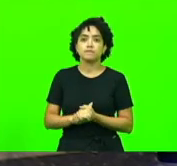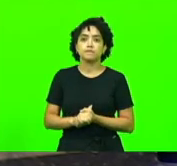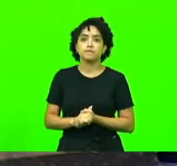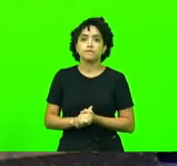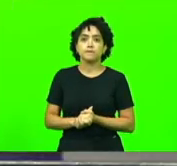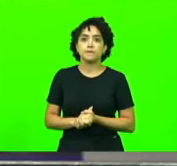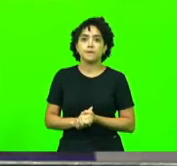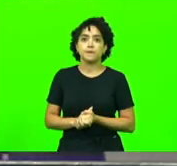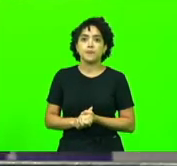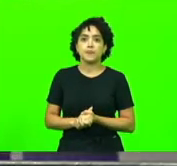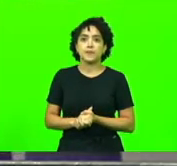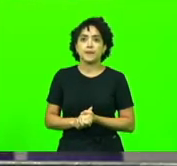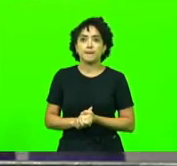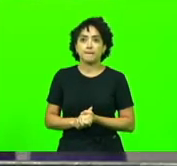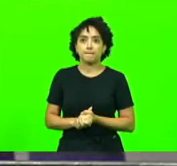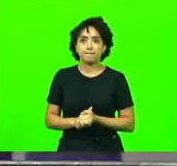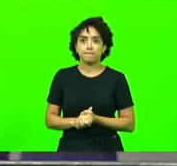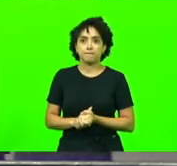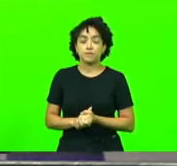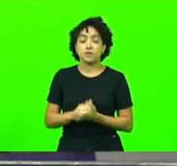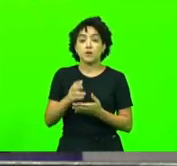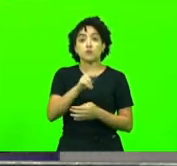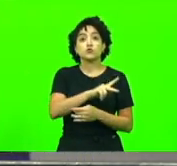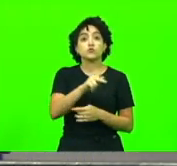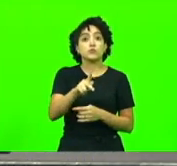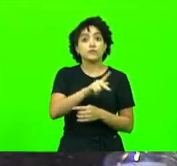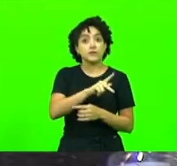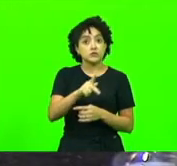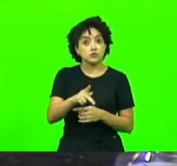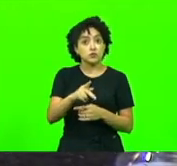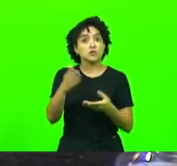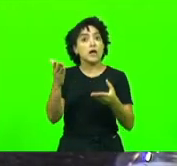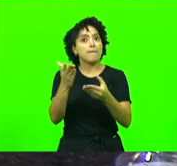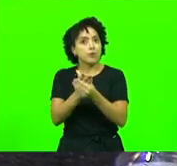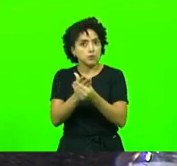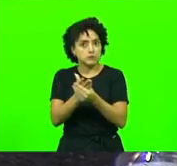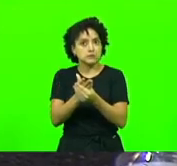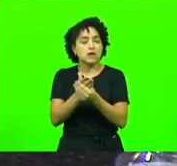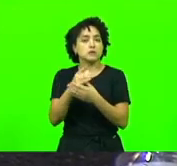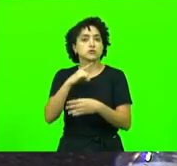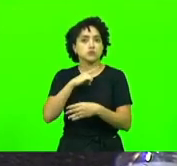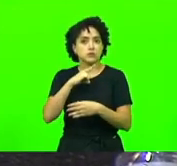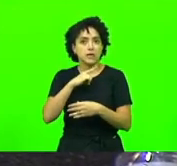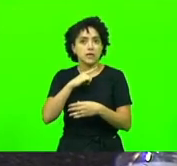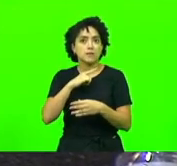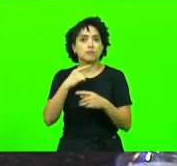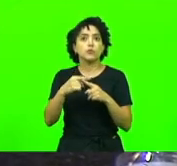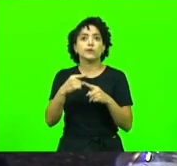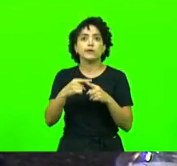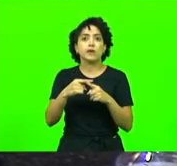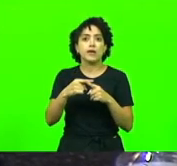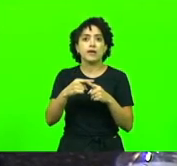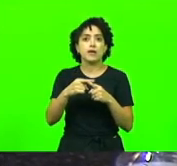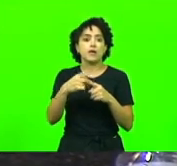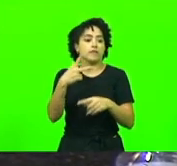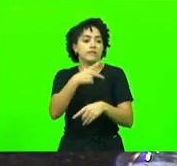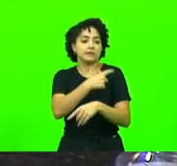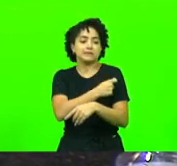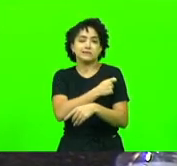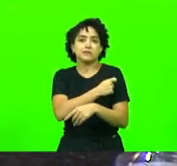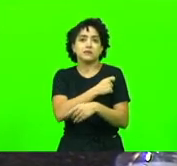Por favor, você pode concluir. Os professores estão recebendo processos administrativos por não ter se vacinado. Os ACTs não